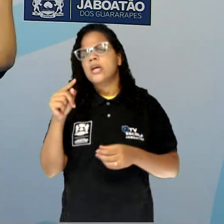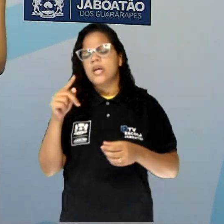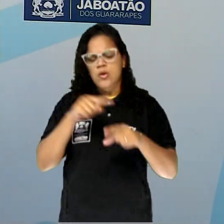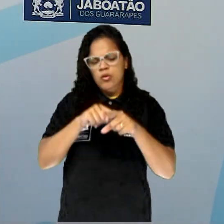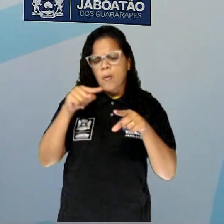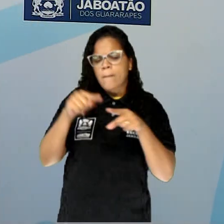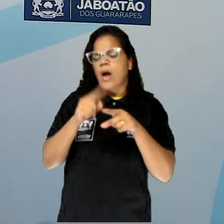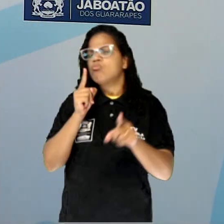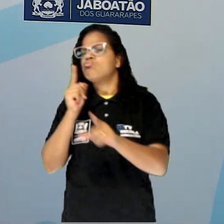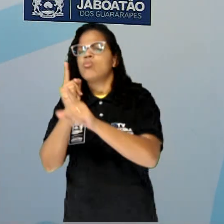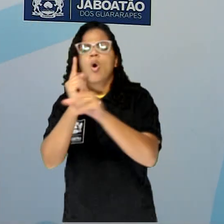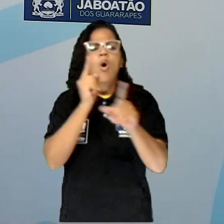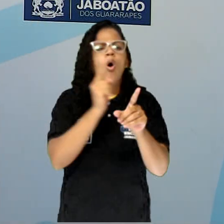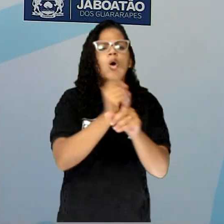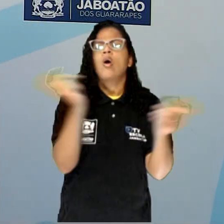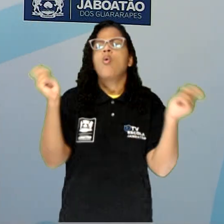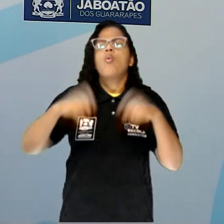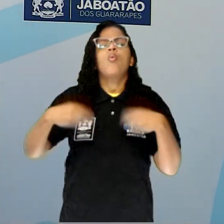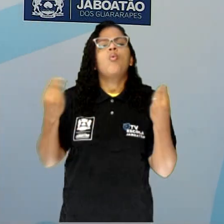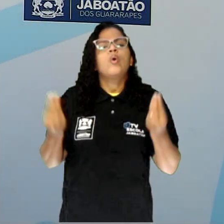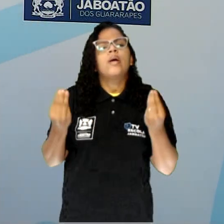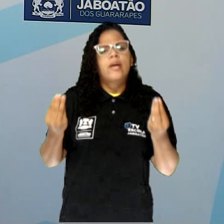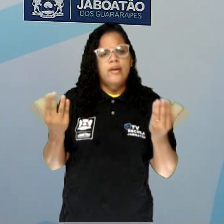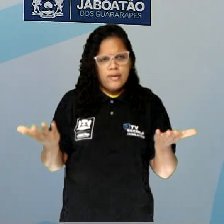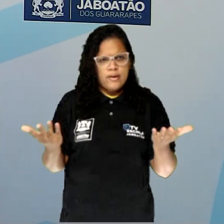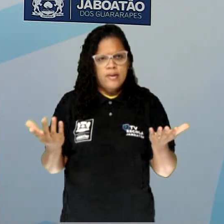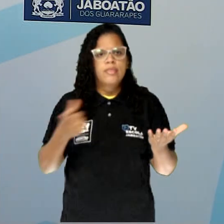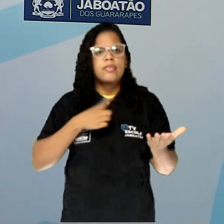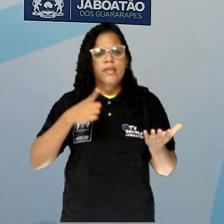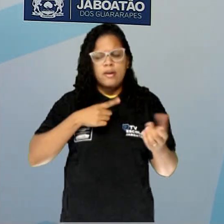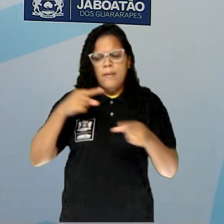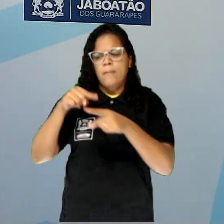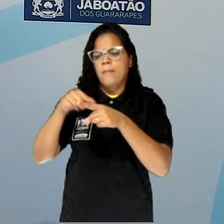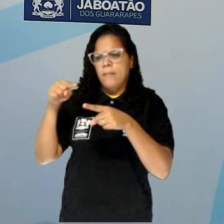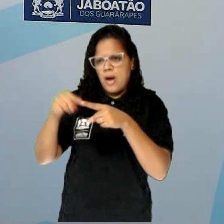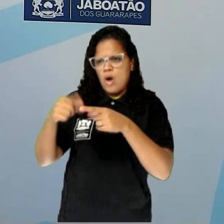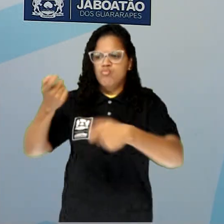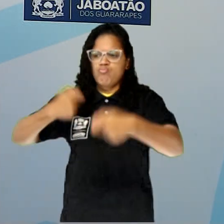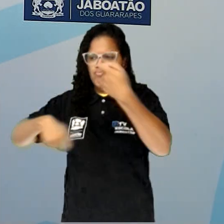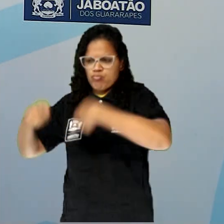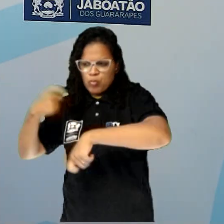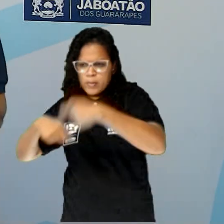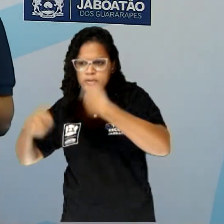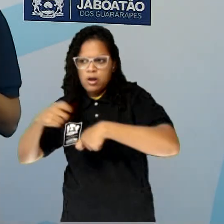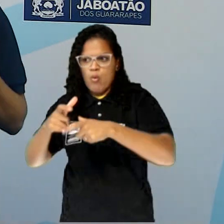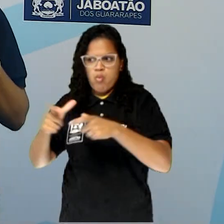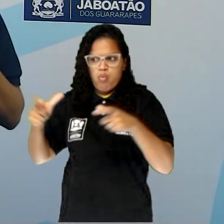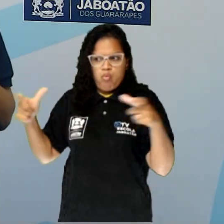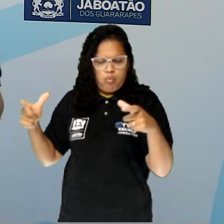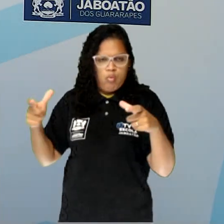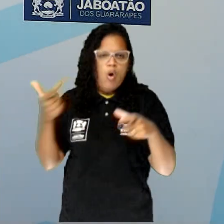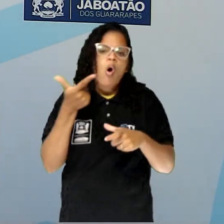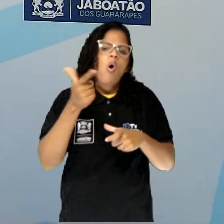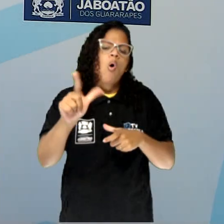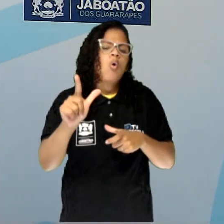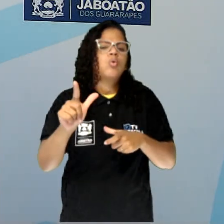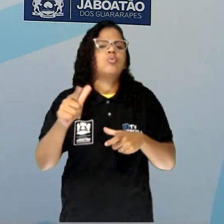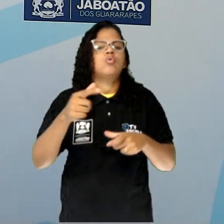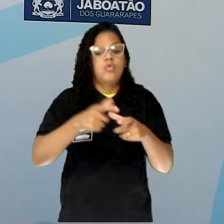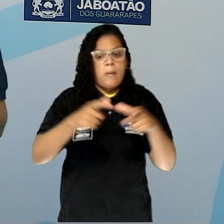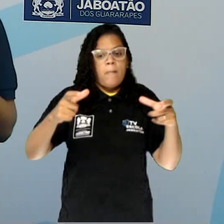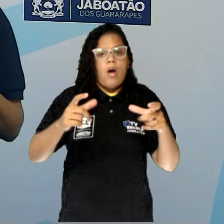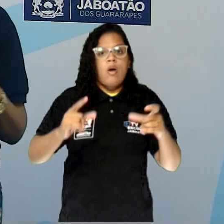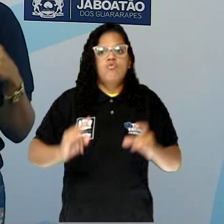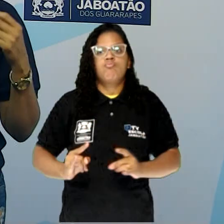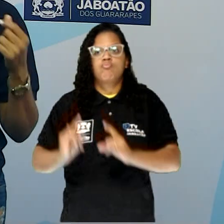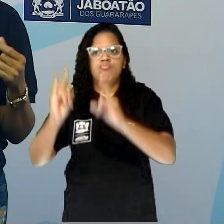lá atrás que existem bairros comerciais, aqueles que têm mais comércios, bairros residenciais,